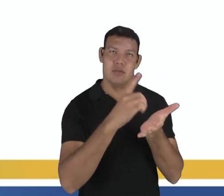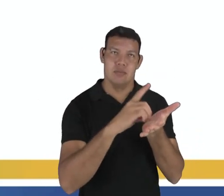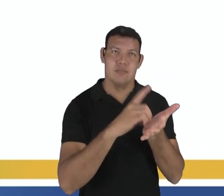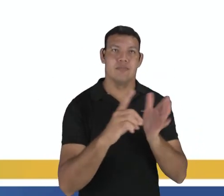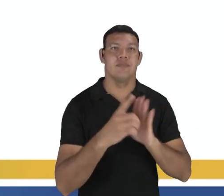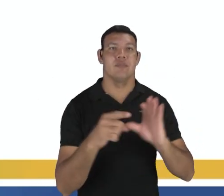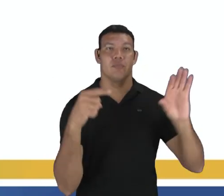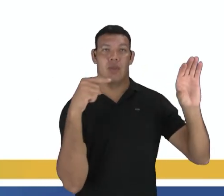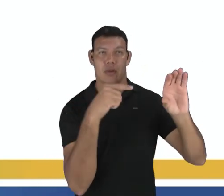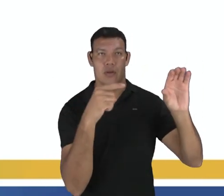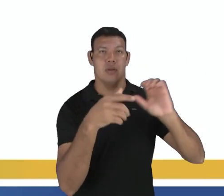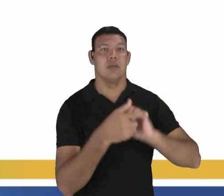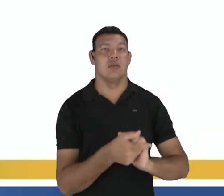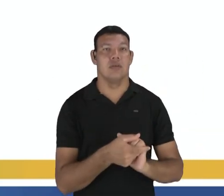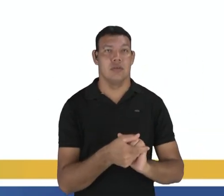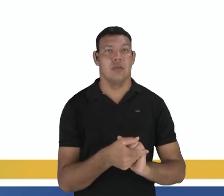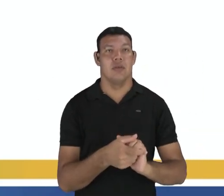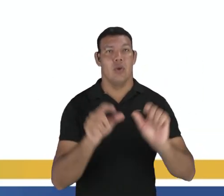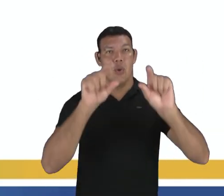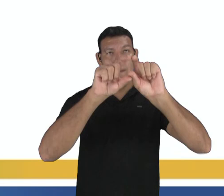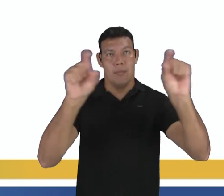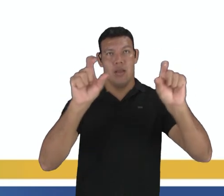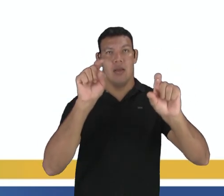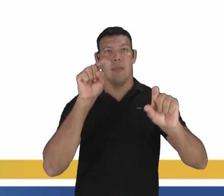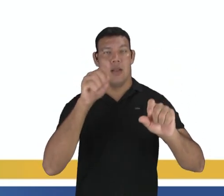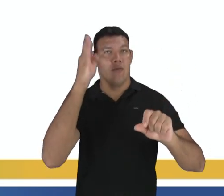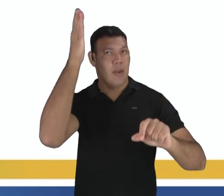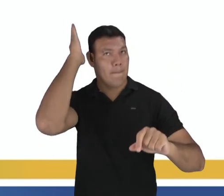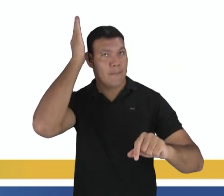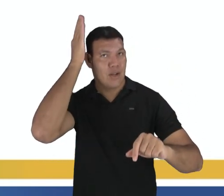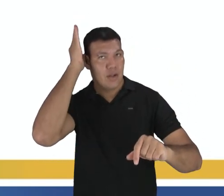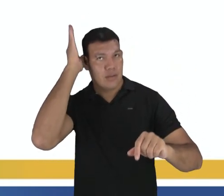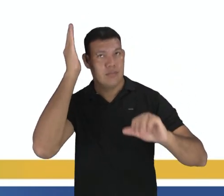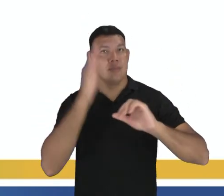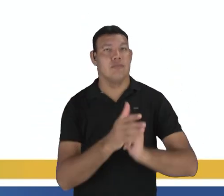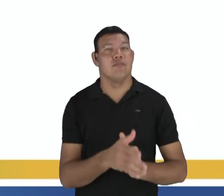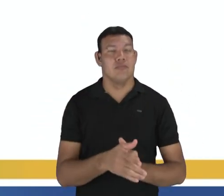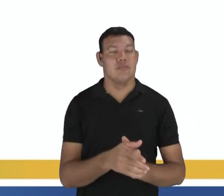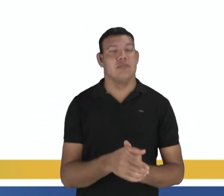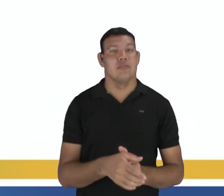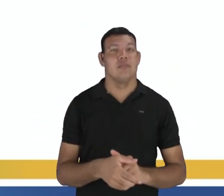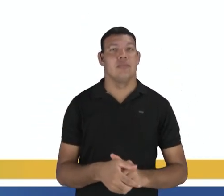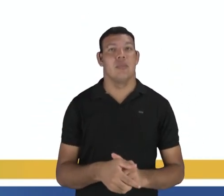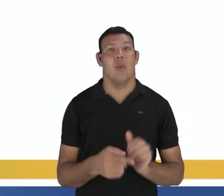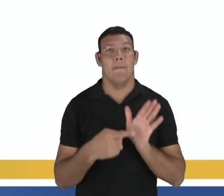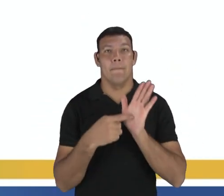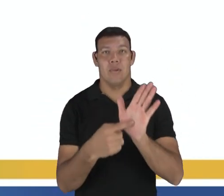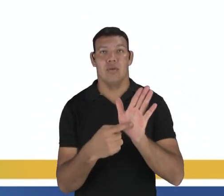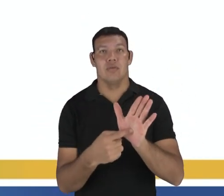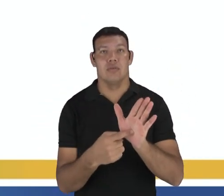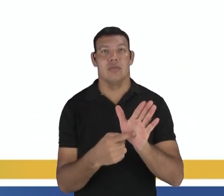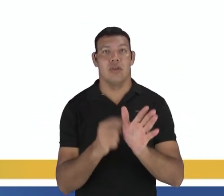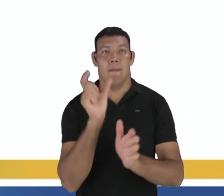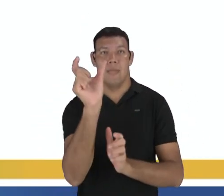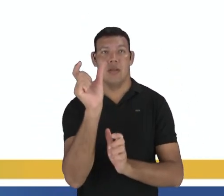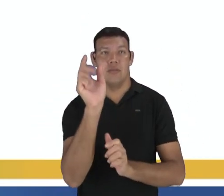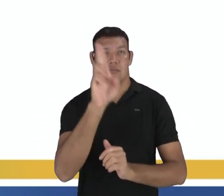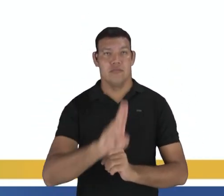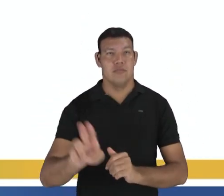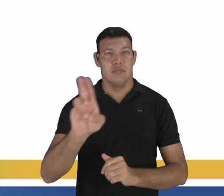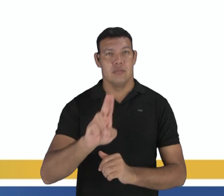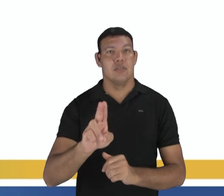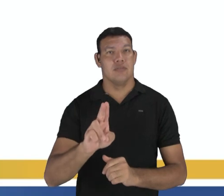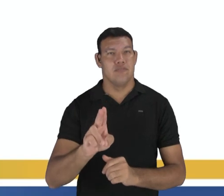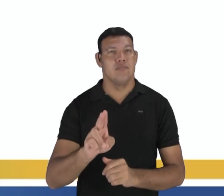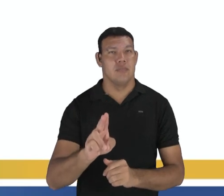O destaque dado à palavra burro indica que o termo foi utilizado indevidamente de maneira grosseira. D. O